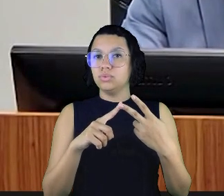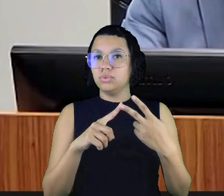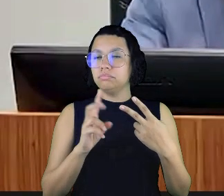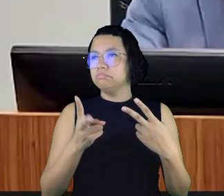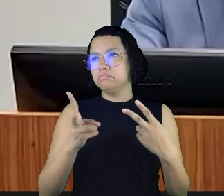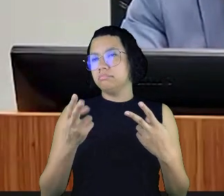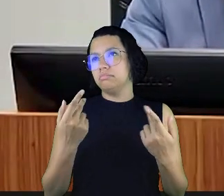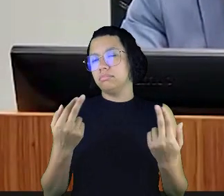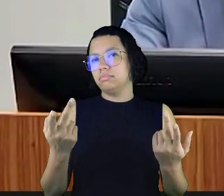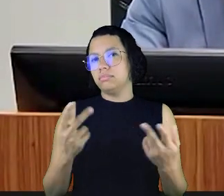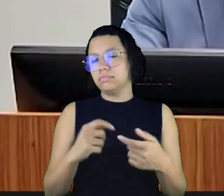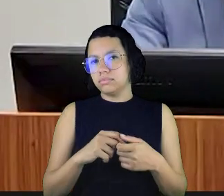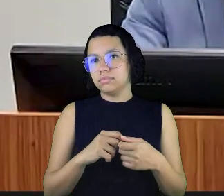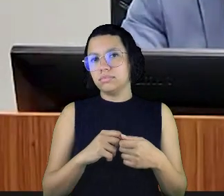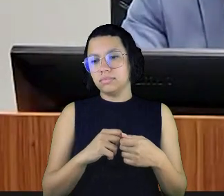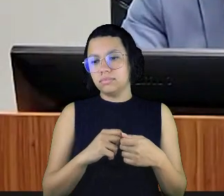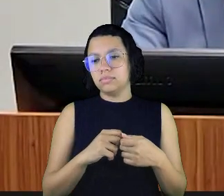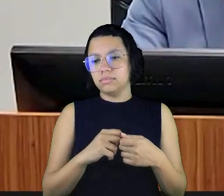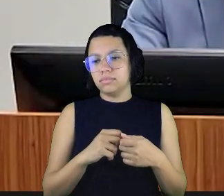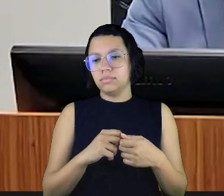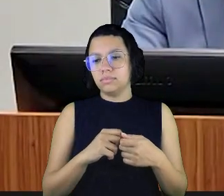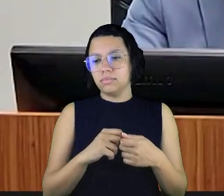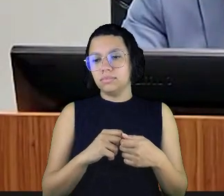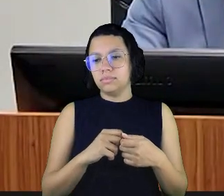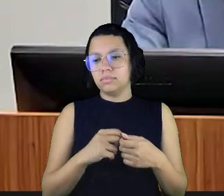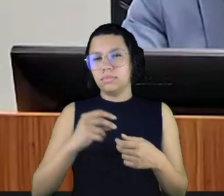desde que constituído o crédito,